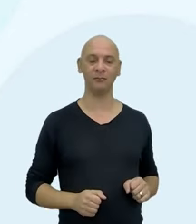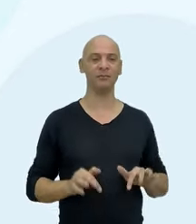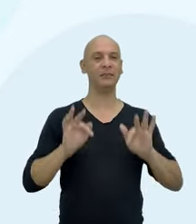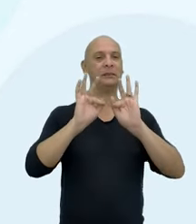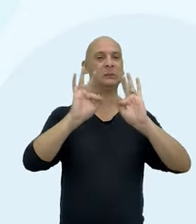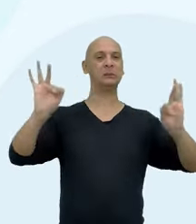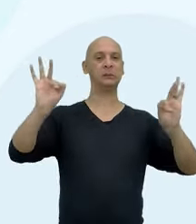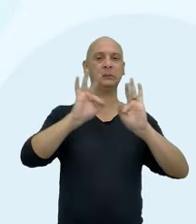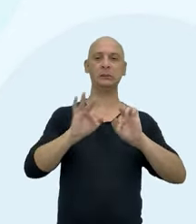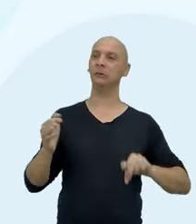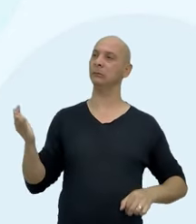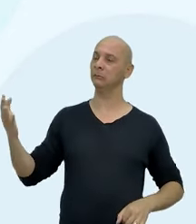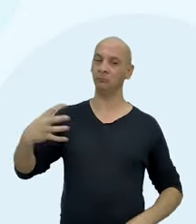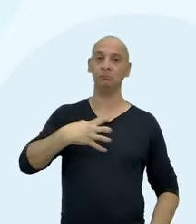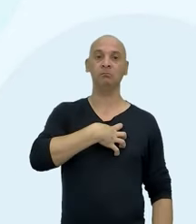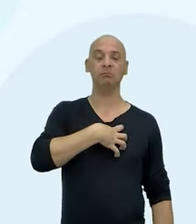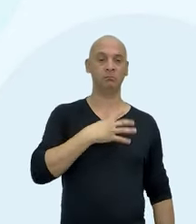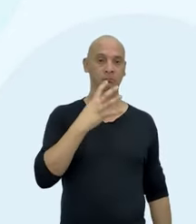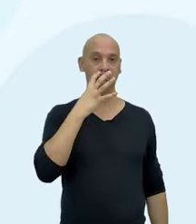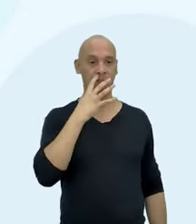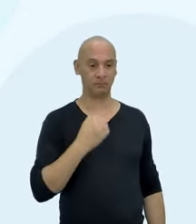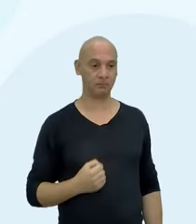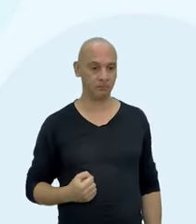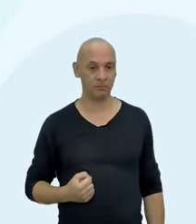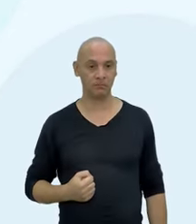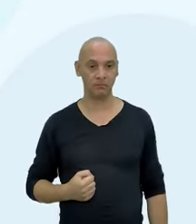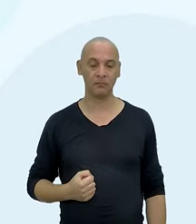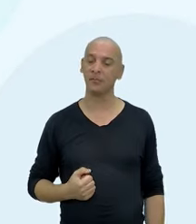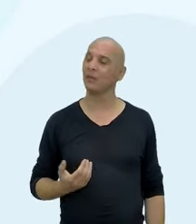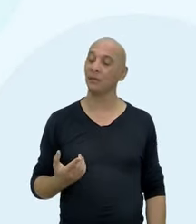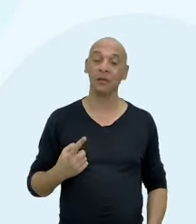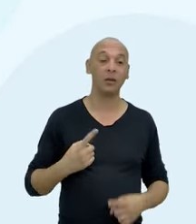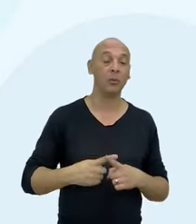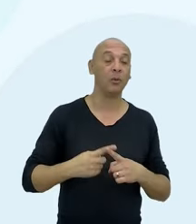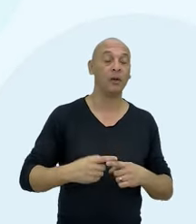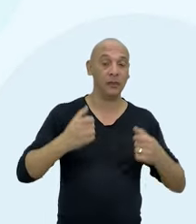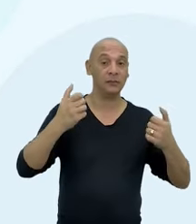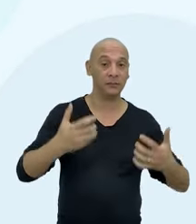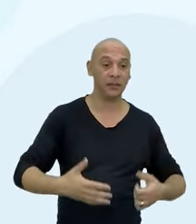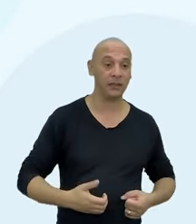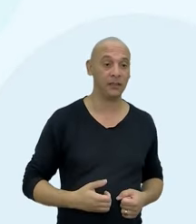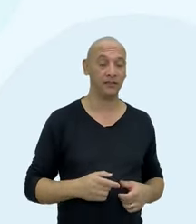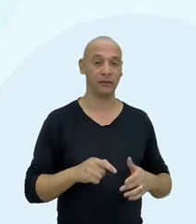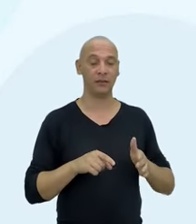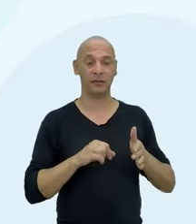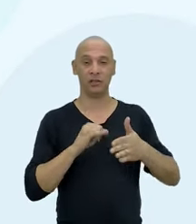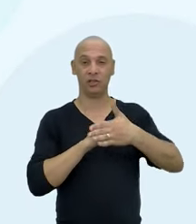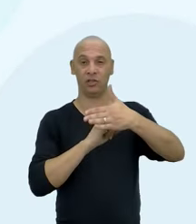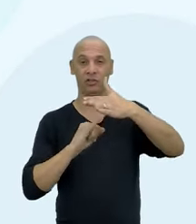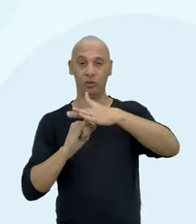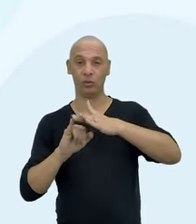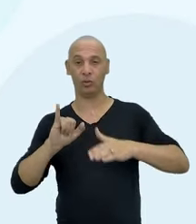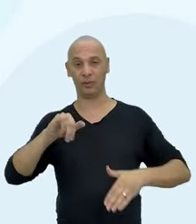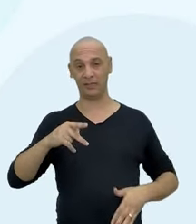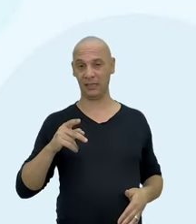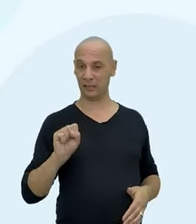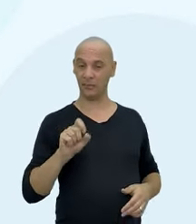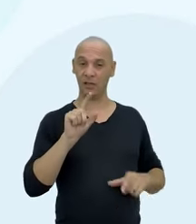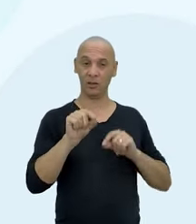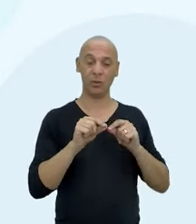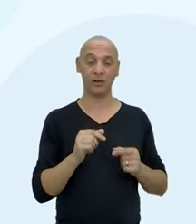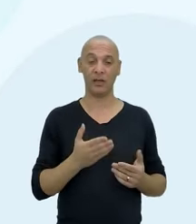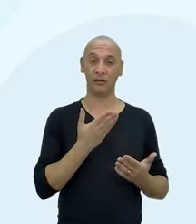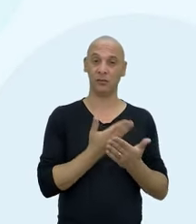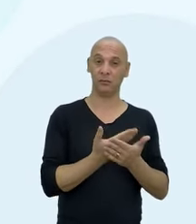coloquei aqui porque elas são muito impactantes quatro vezes mais caro porque as pesquisas do Instituto inspirare São Paulo mostrou que